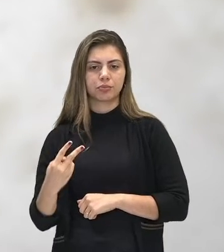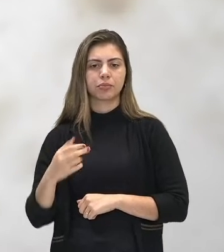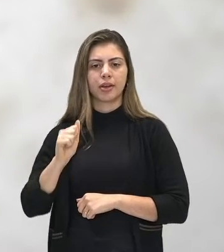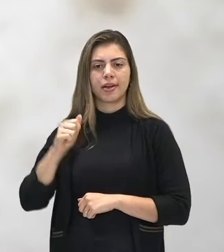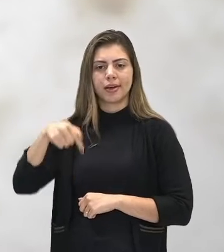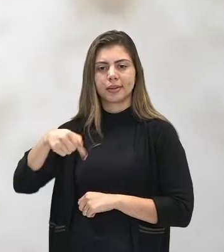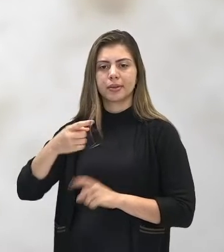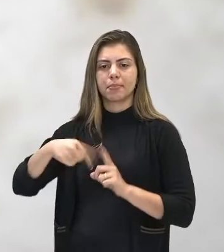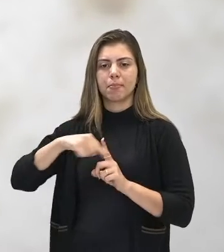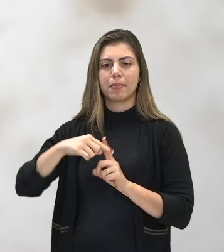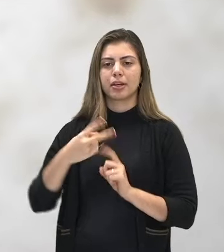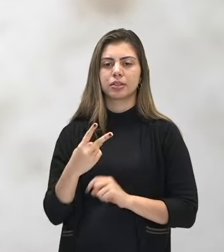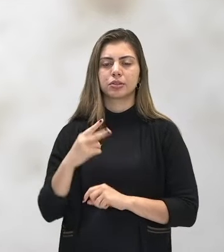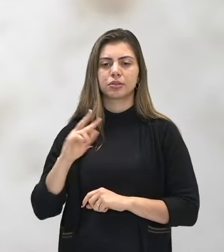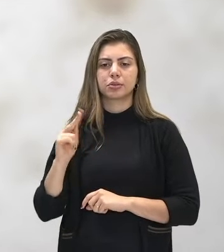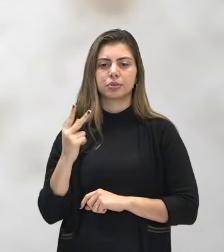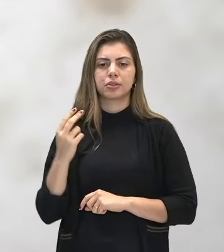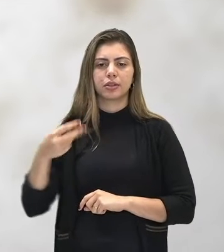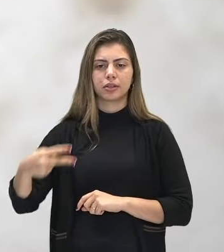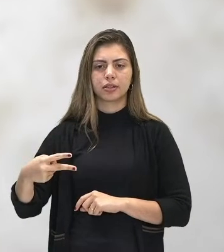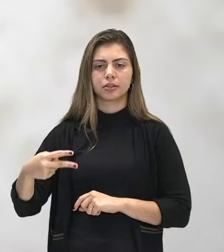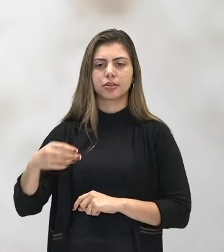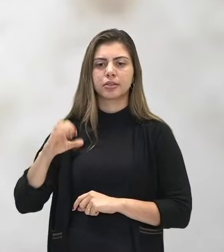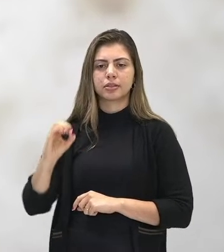C6H4O2, Aq, mais